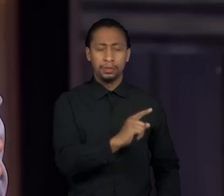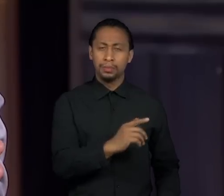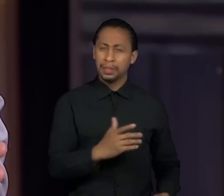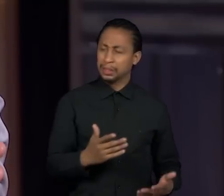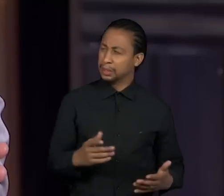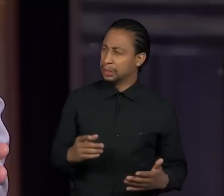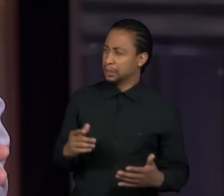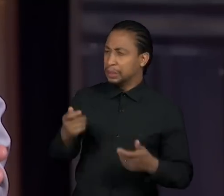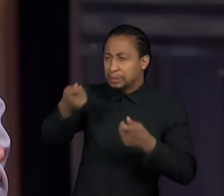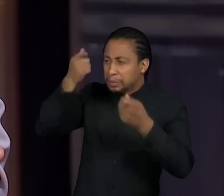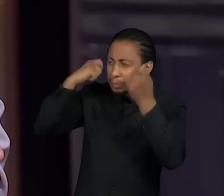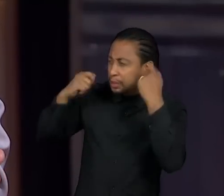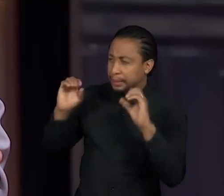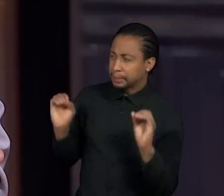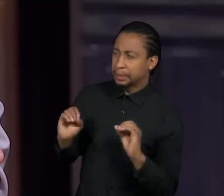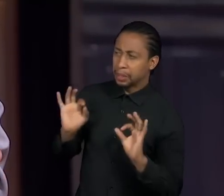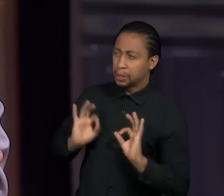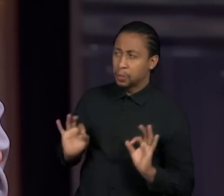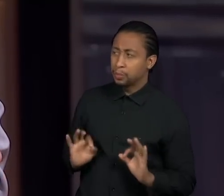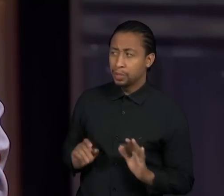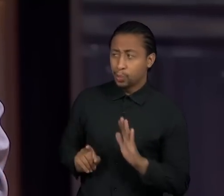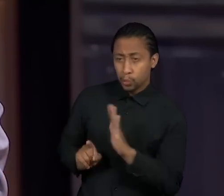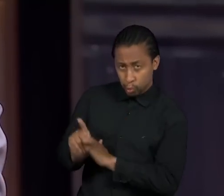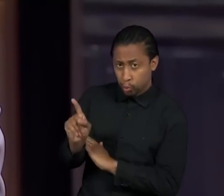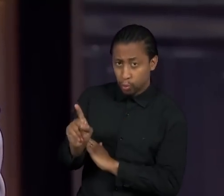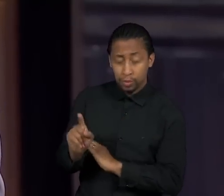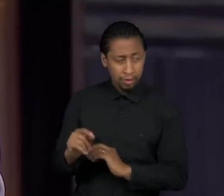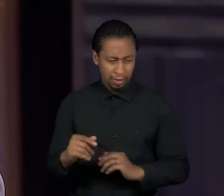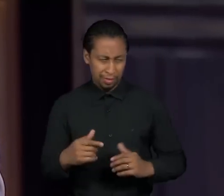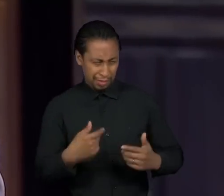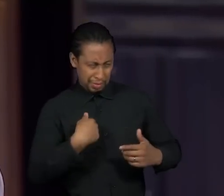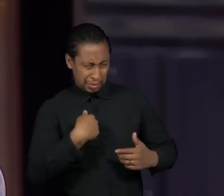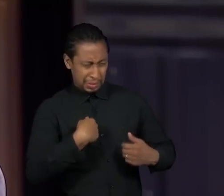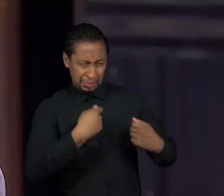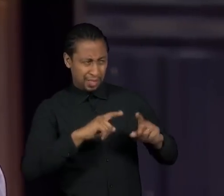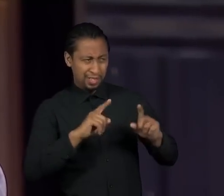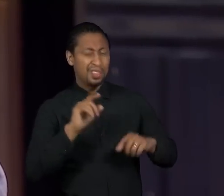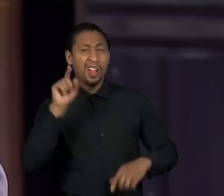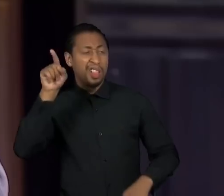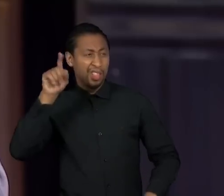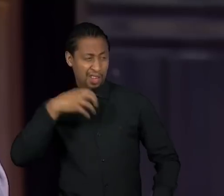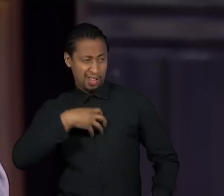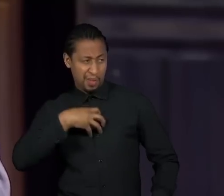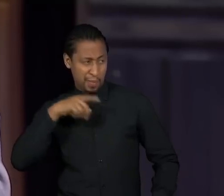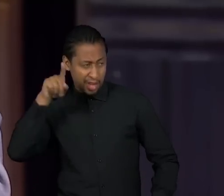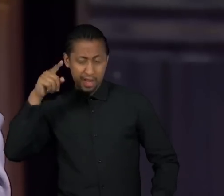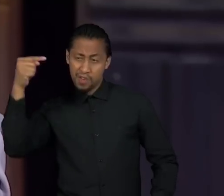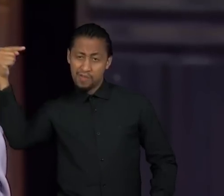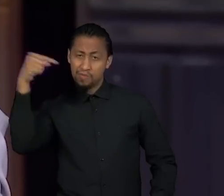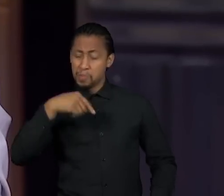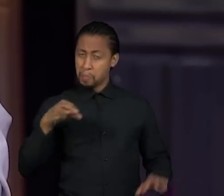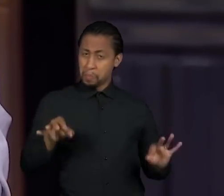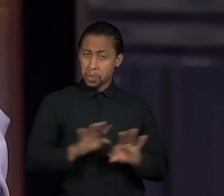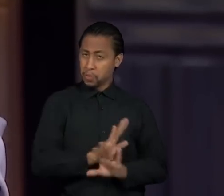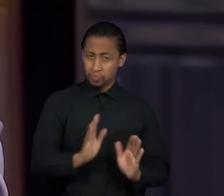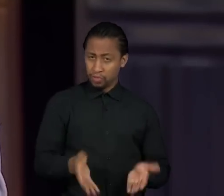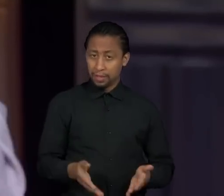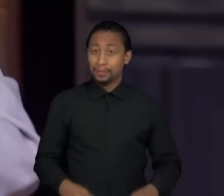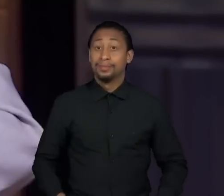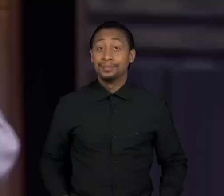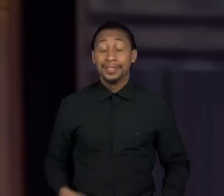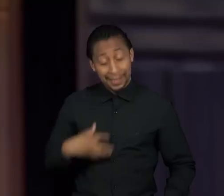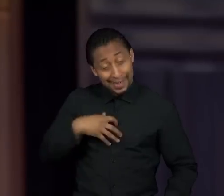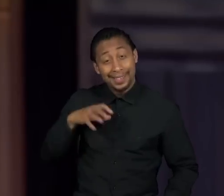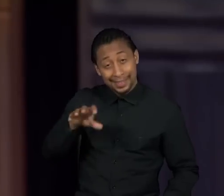Você não vai nem passar um pente no cabelo? Perguntou o Boscoli. Não, eu já vim penteado da Bahia. Assim